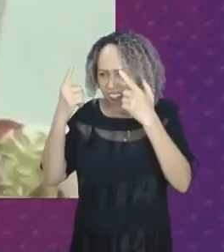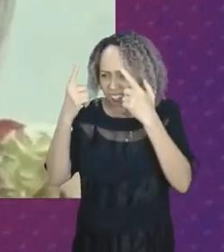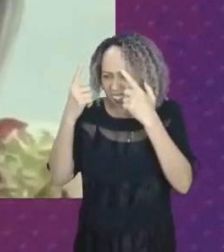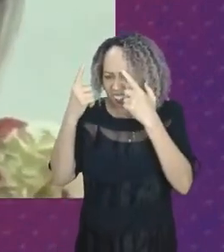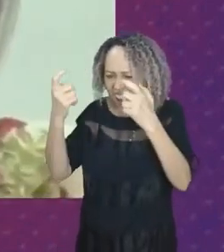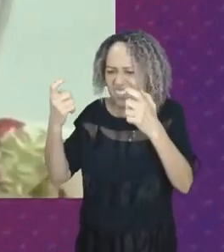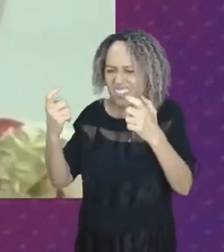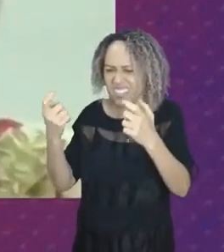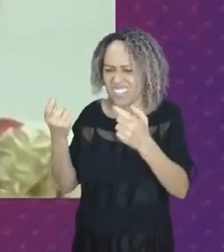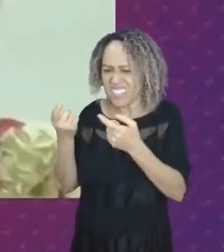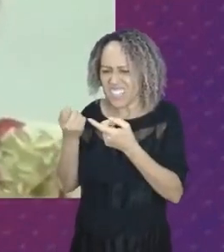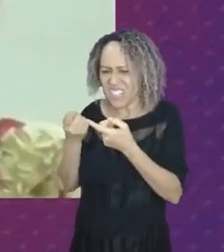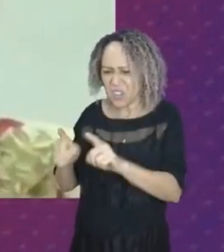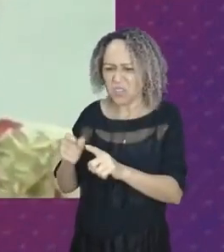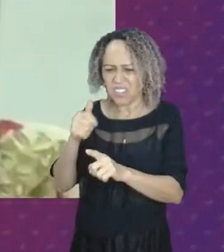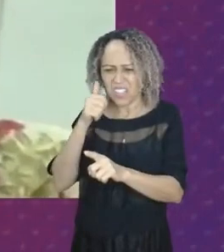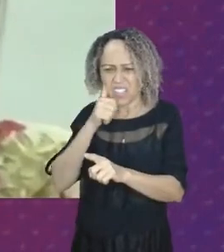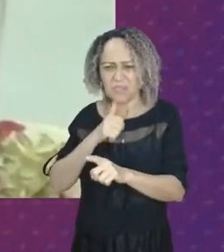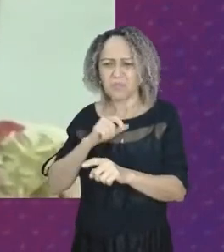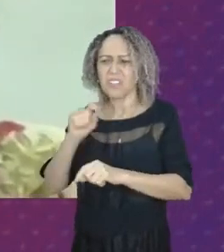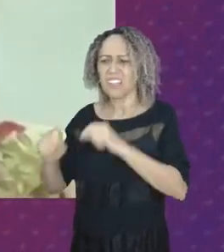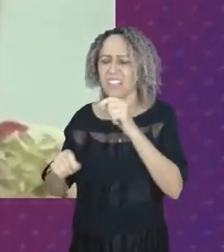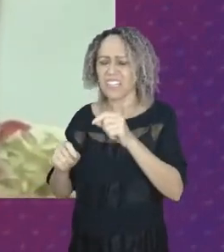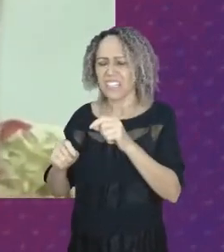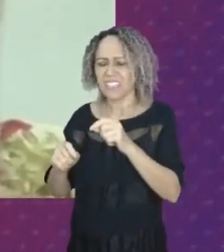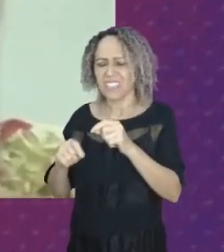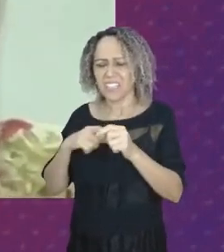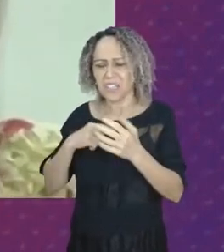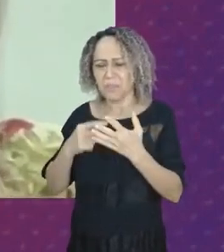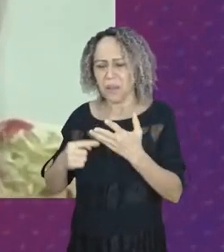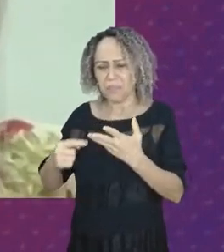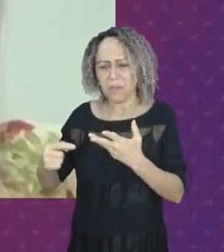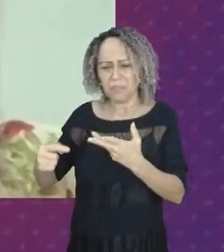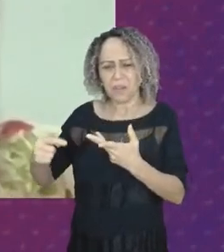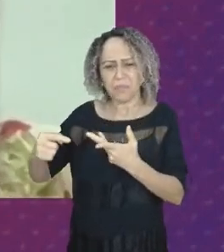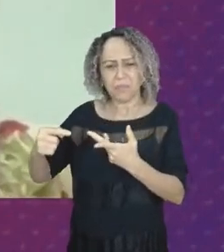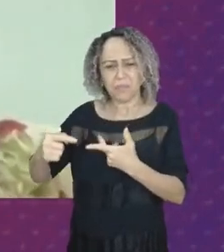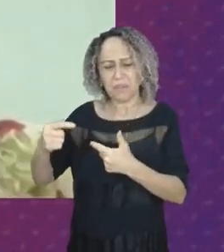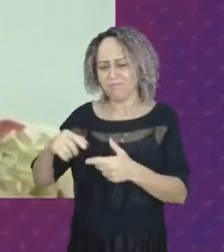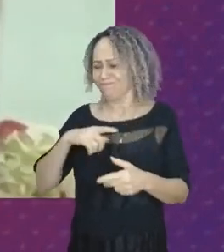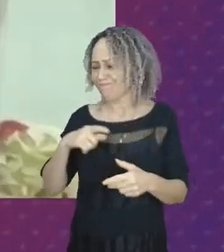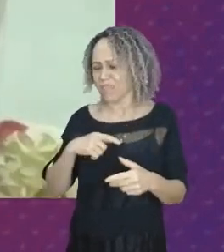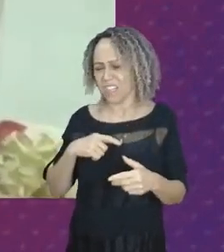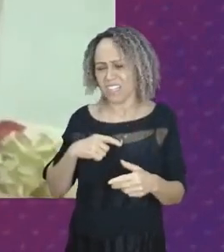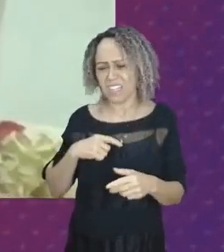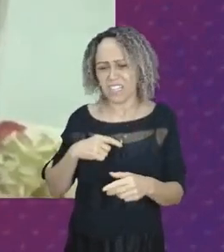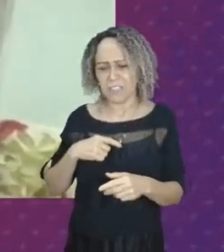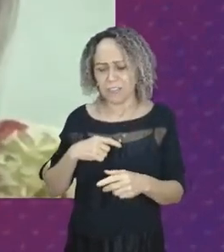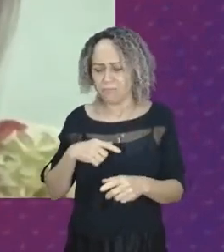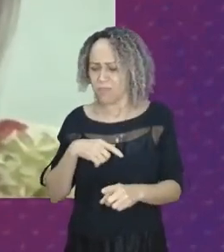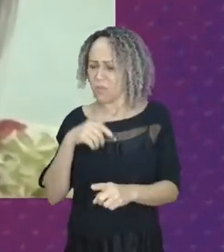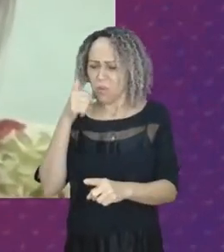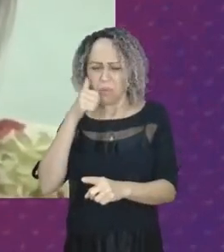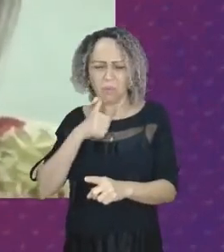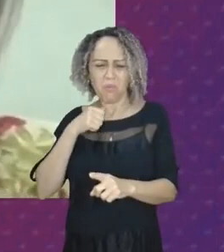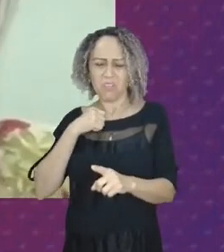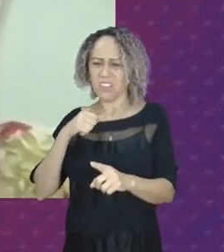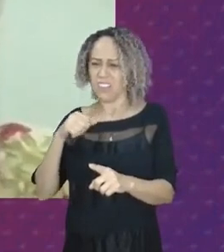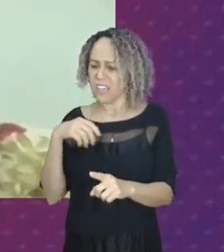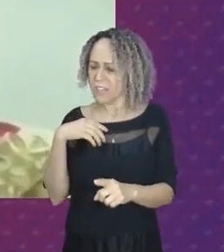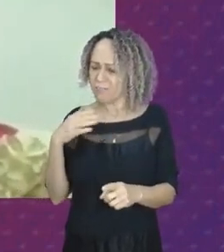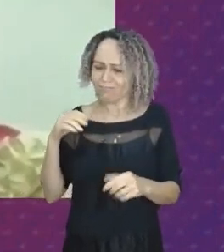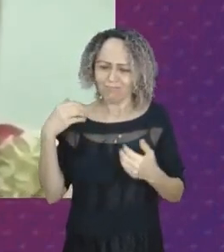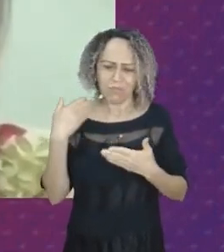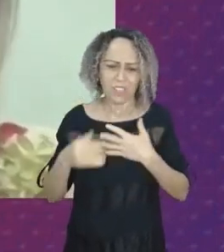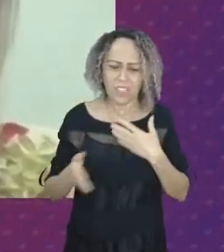casos isolados ou exceções. Ela é ampla e atinge mulheres de várias classes, religiões e culturas, de